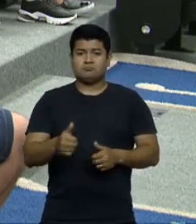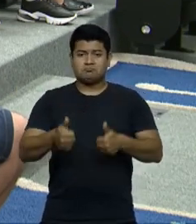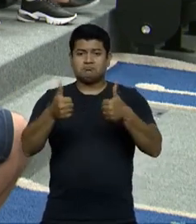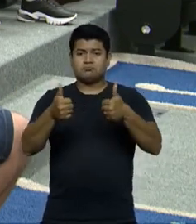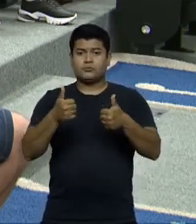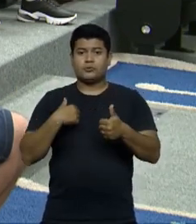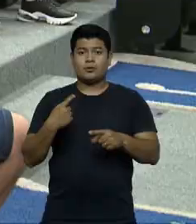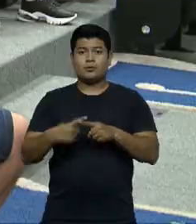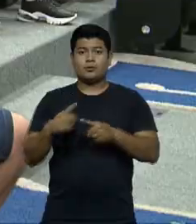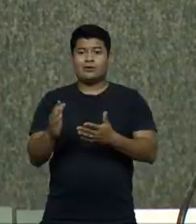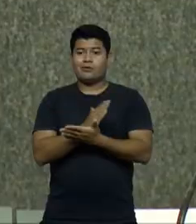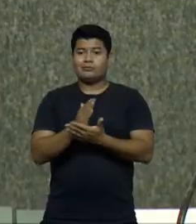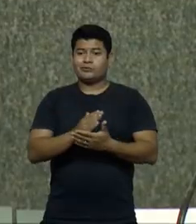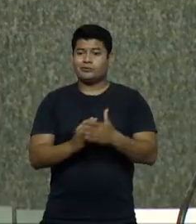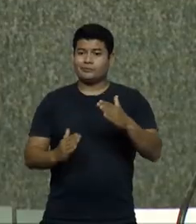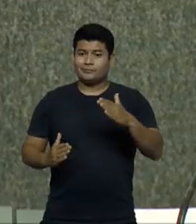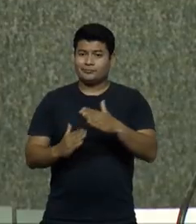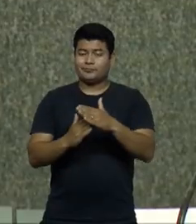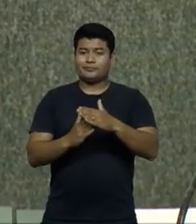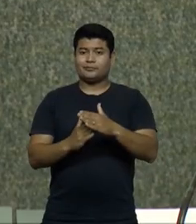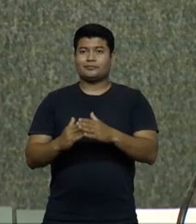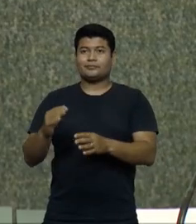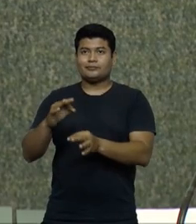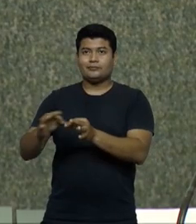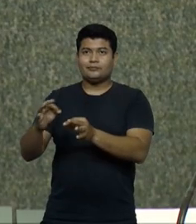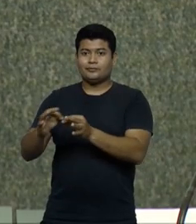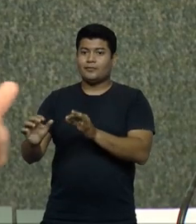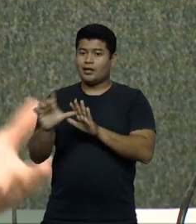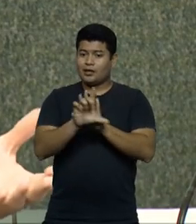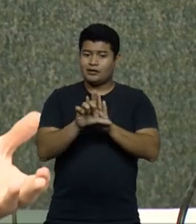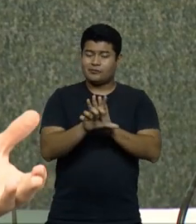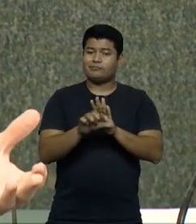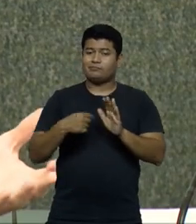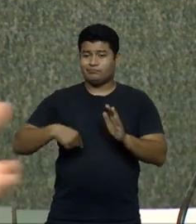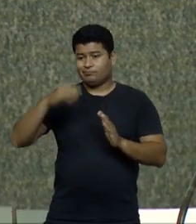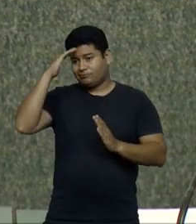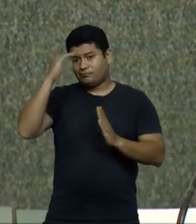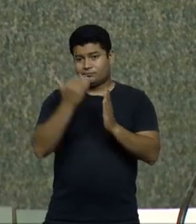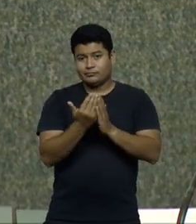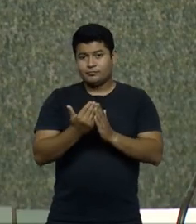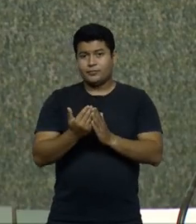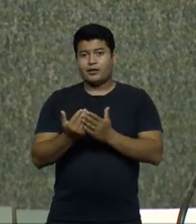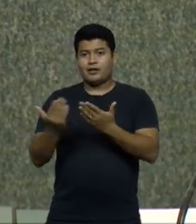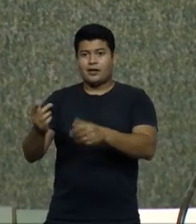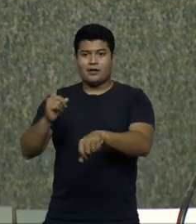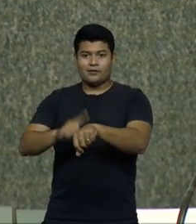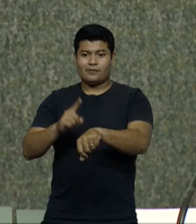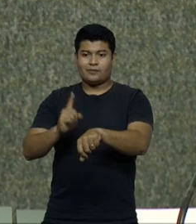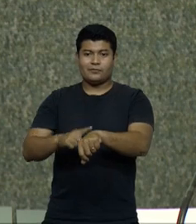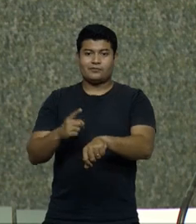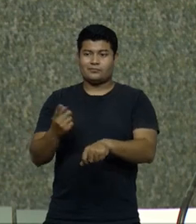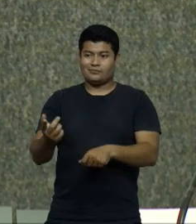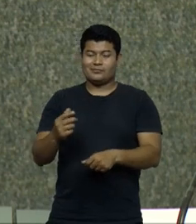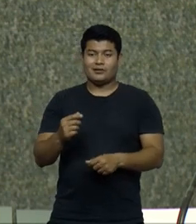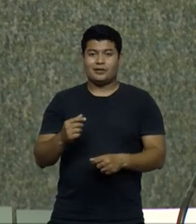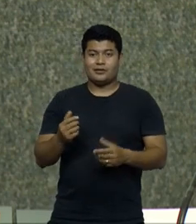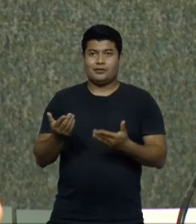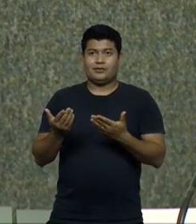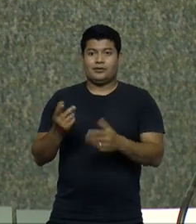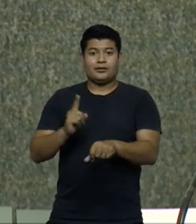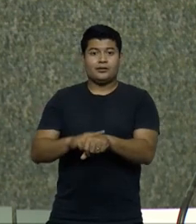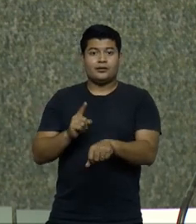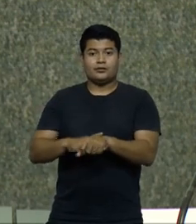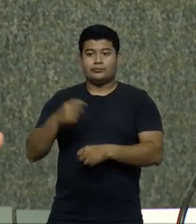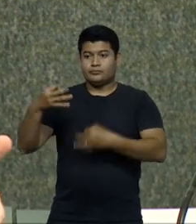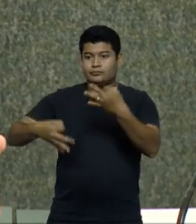também temos limitações isso funcionar as limitações legais o vier a palavra do tempo e realmente o tempo do Judiciário dentro do